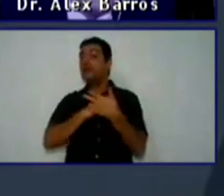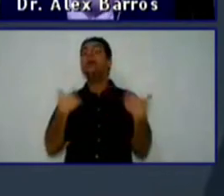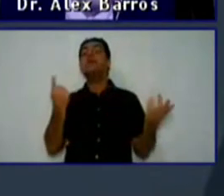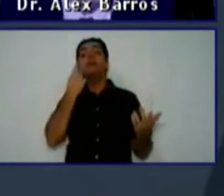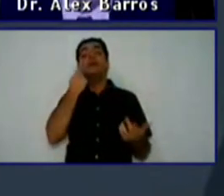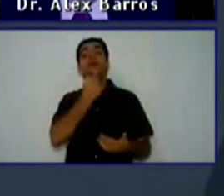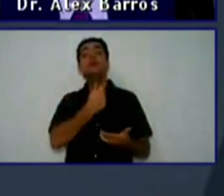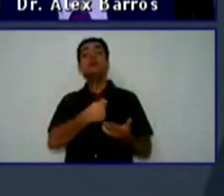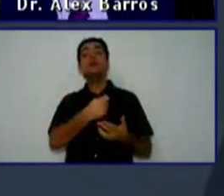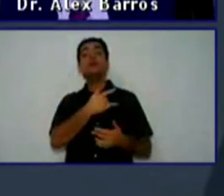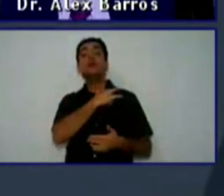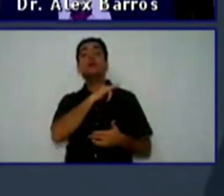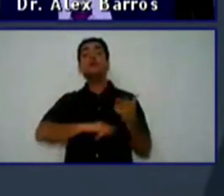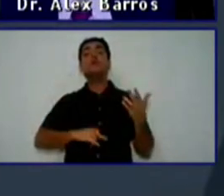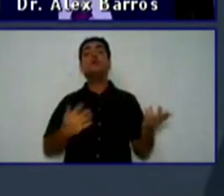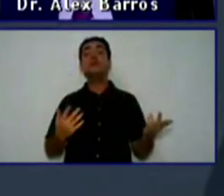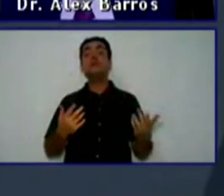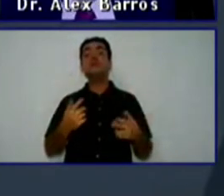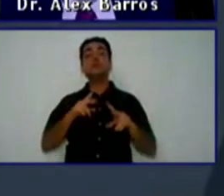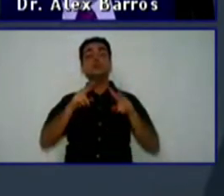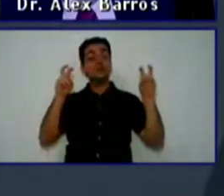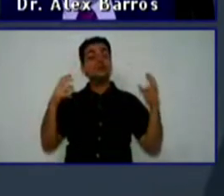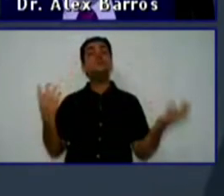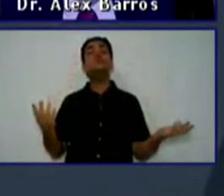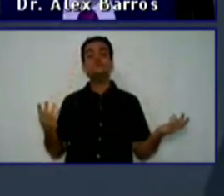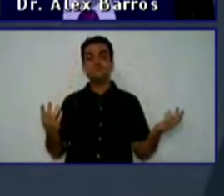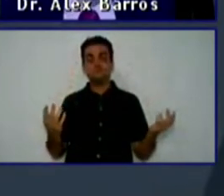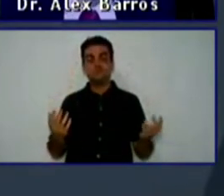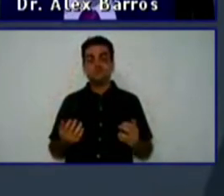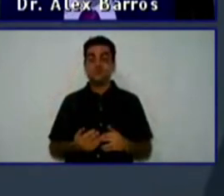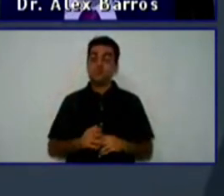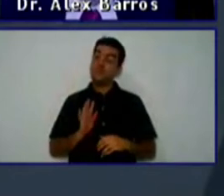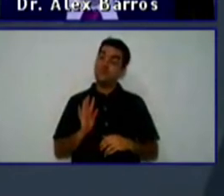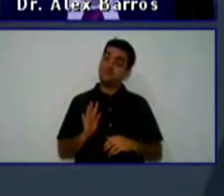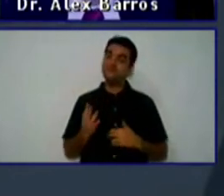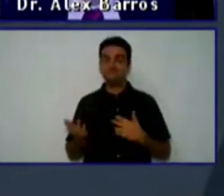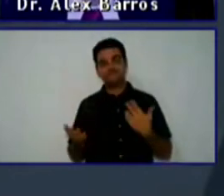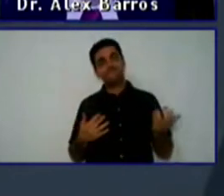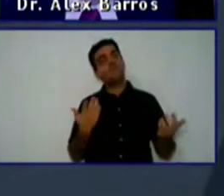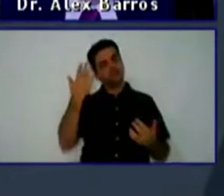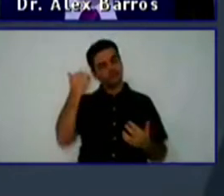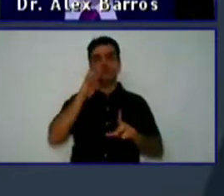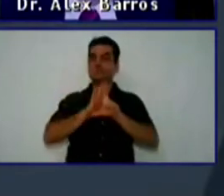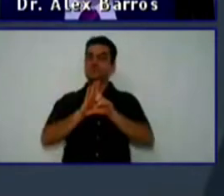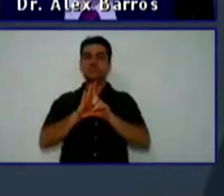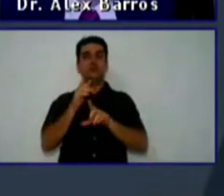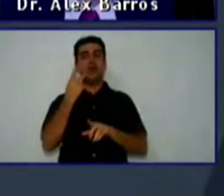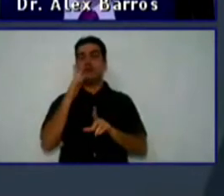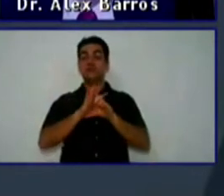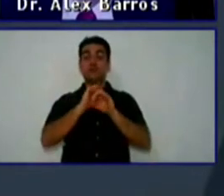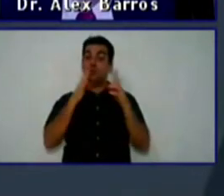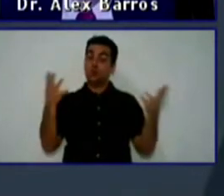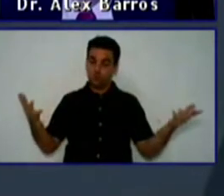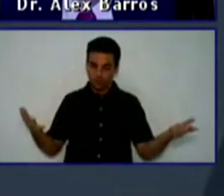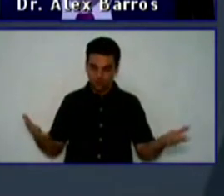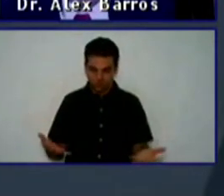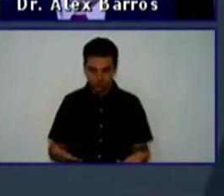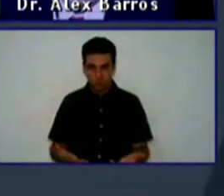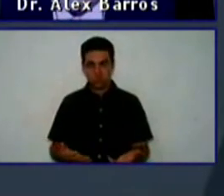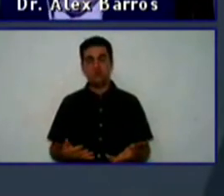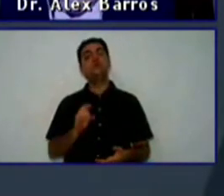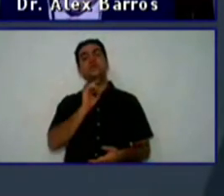Da regularidade dos exatos termos dessas transações. Agora, a lei realmente não permitia. Hoje,